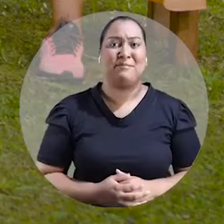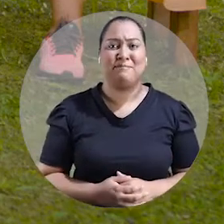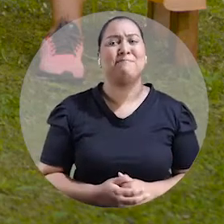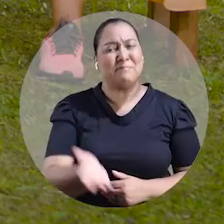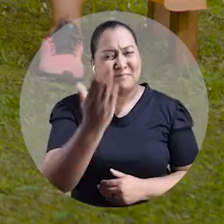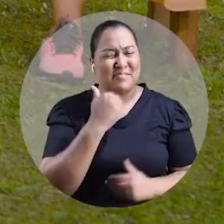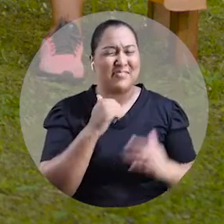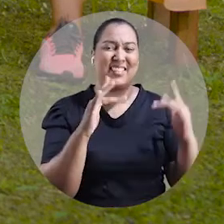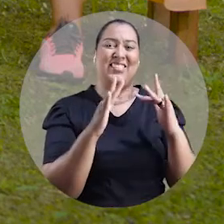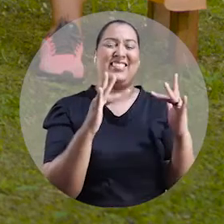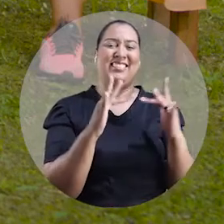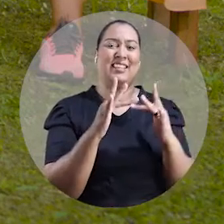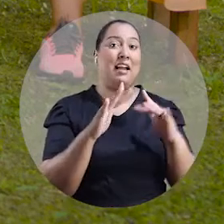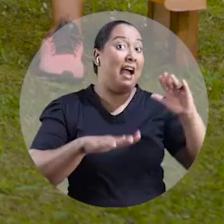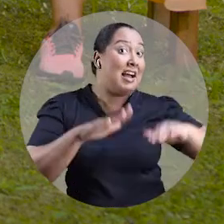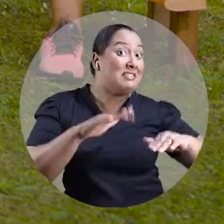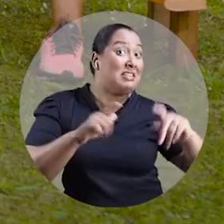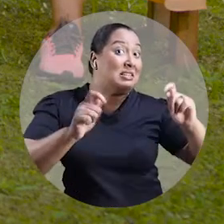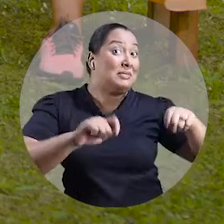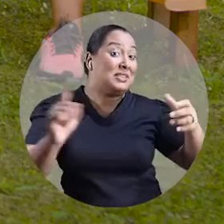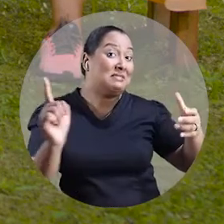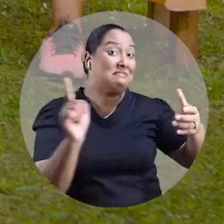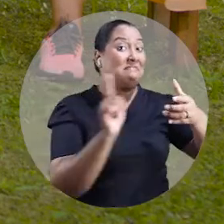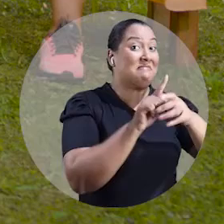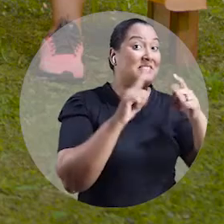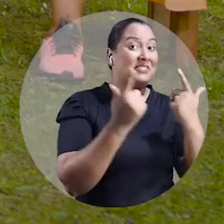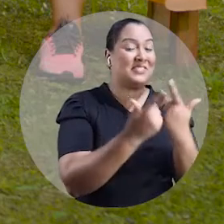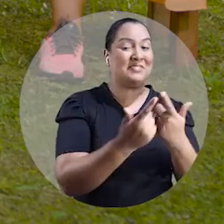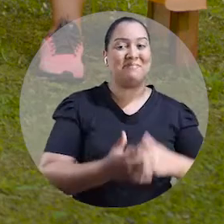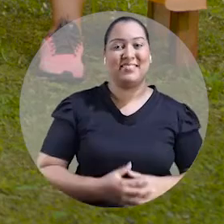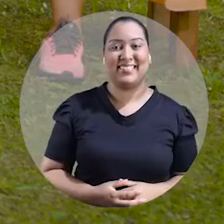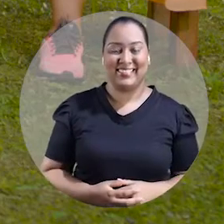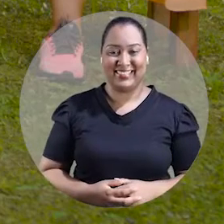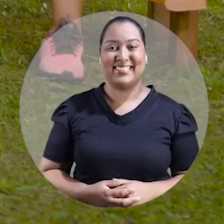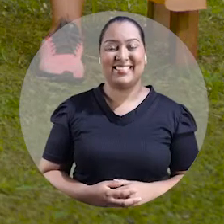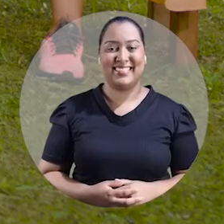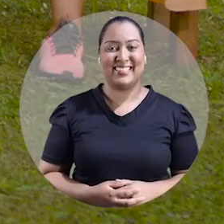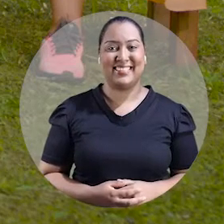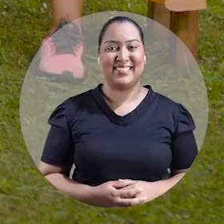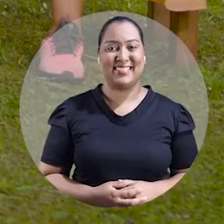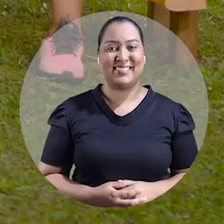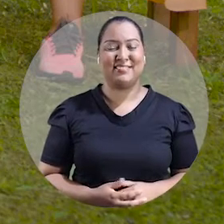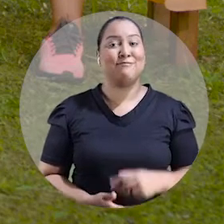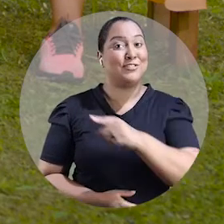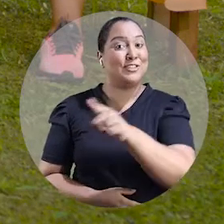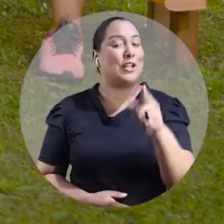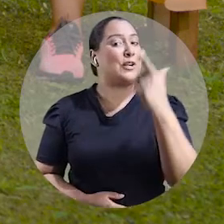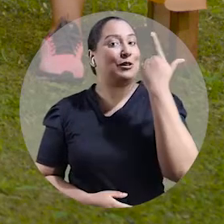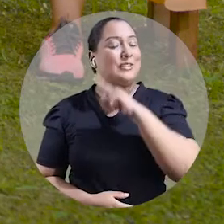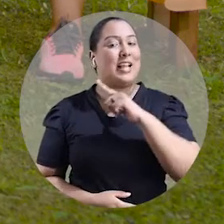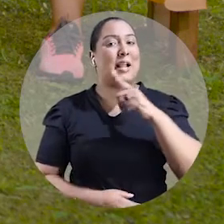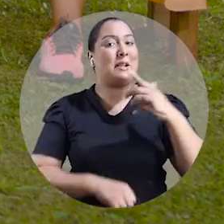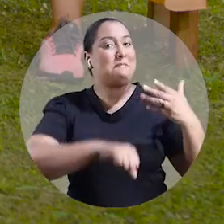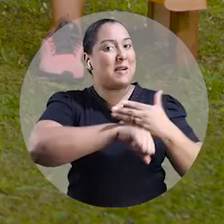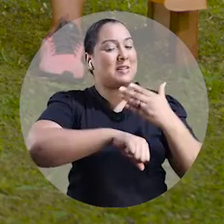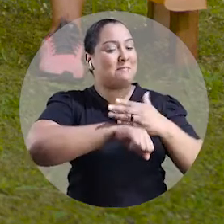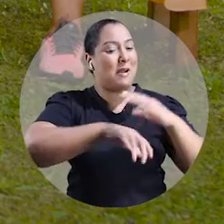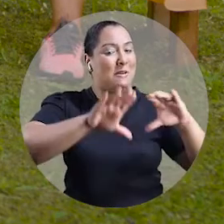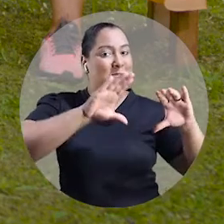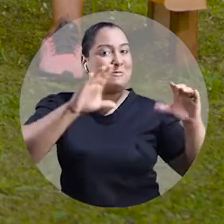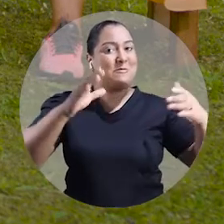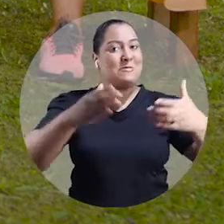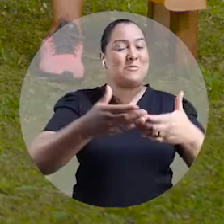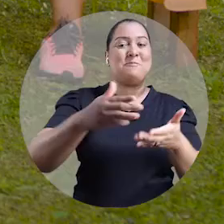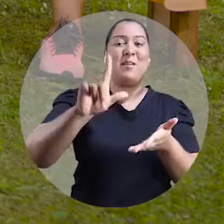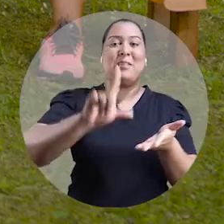Então entre em contato com a gente e de repente a gente coloca nesse grupo e você também fará parte do coletivo literário